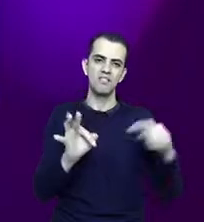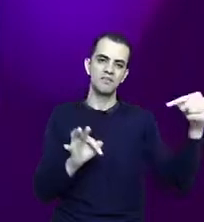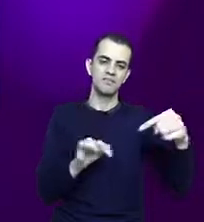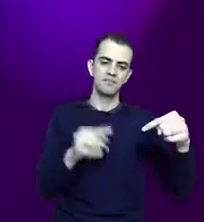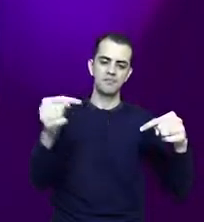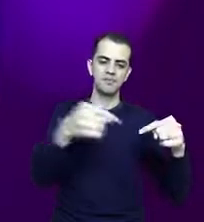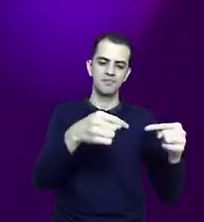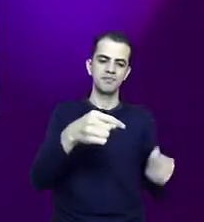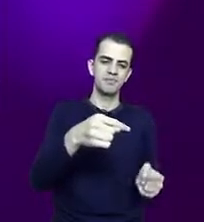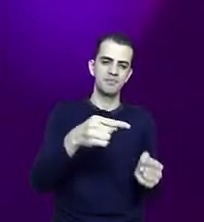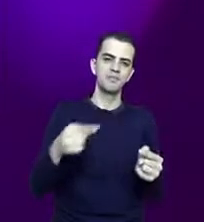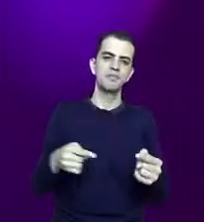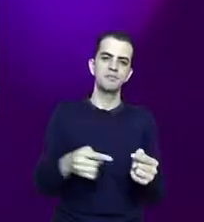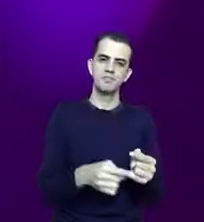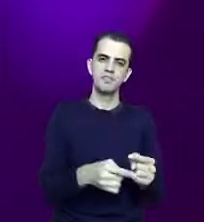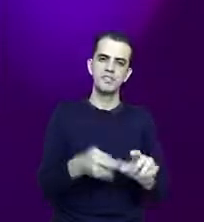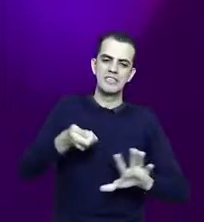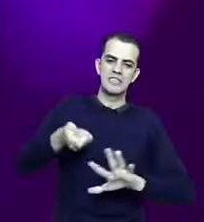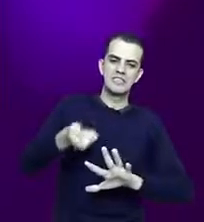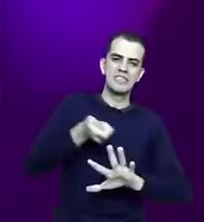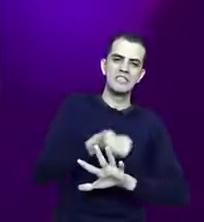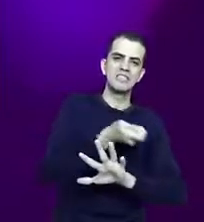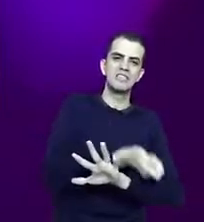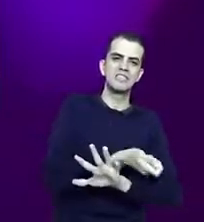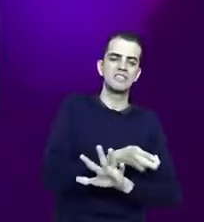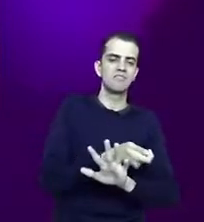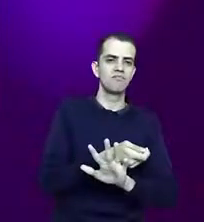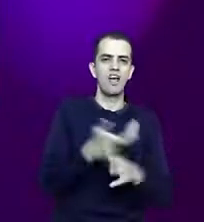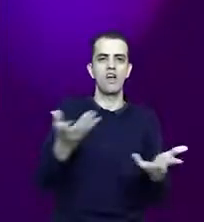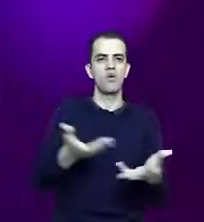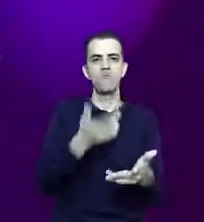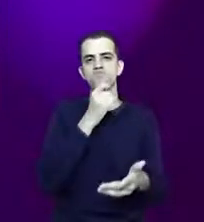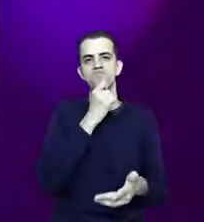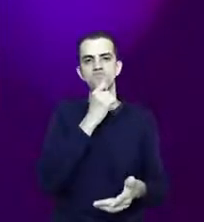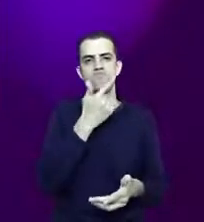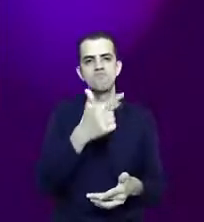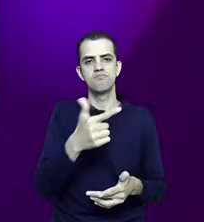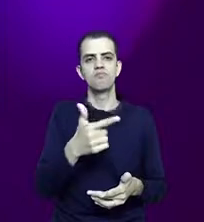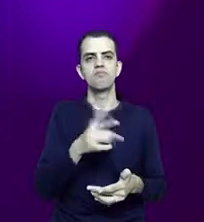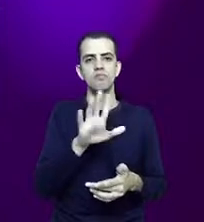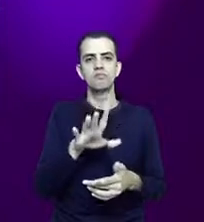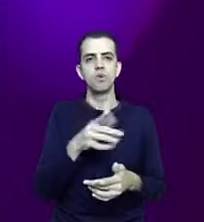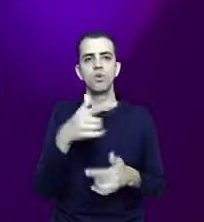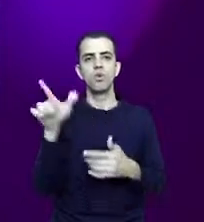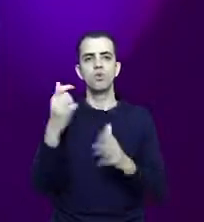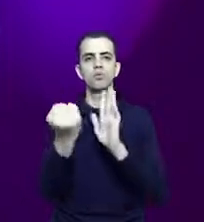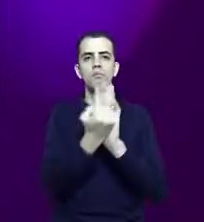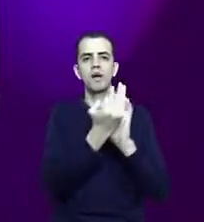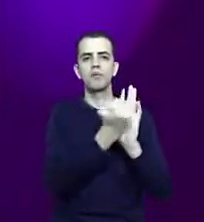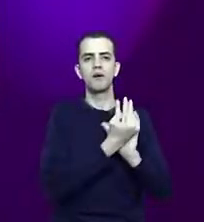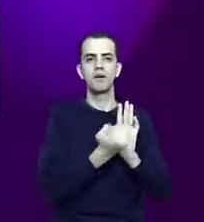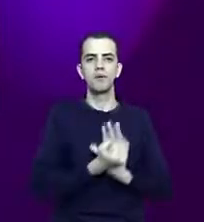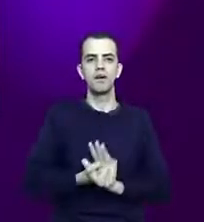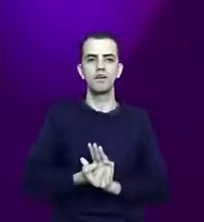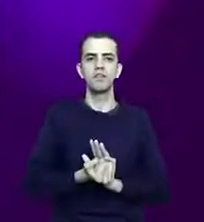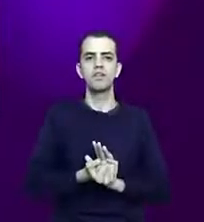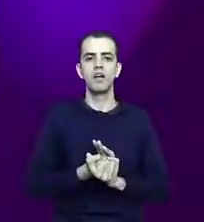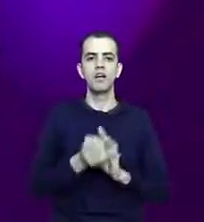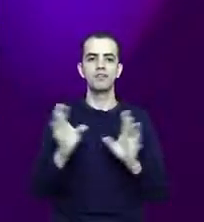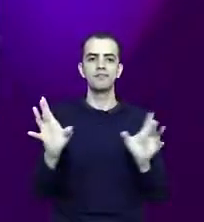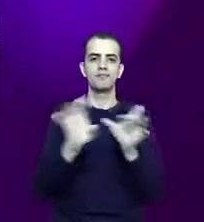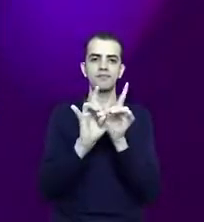utilizar marcadores esterostáticos ou alguns outros tipos de marcadores que existem hoje em dia, para poder casar esse